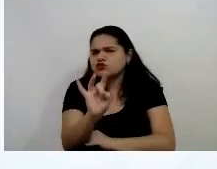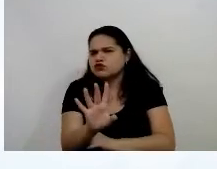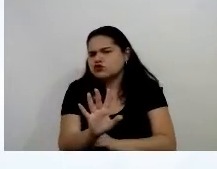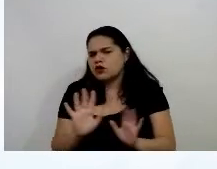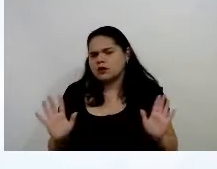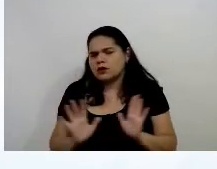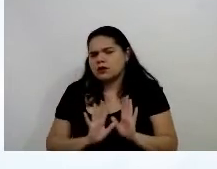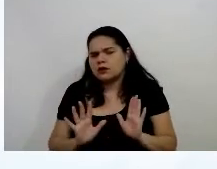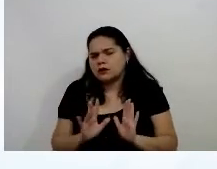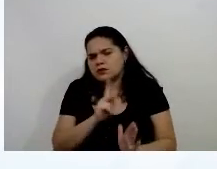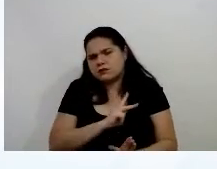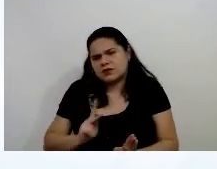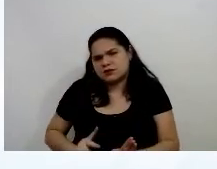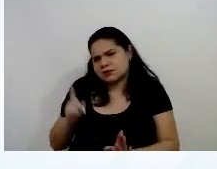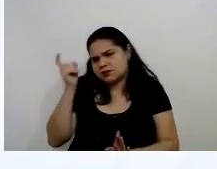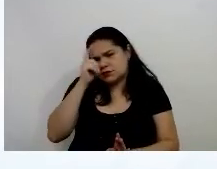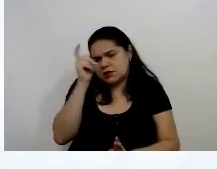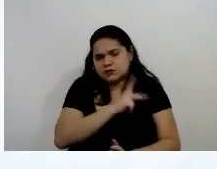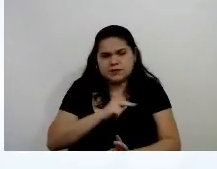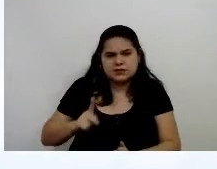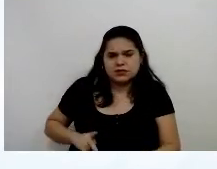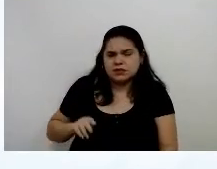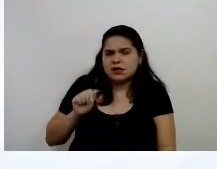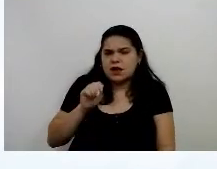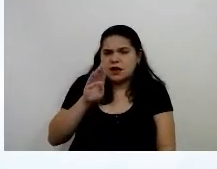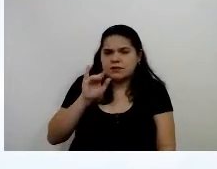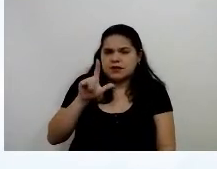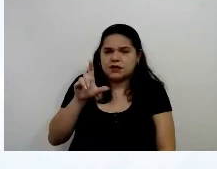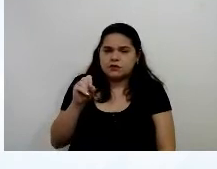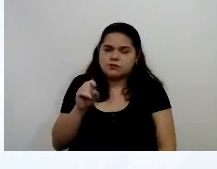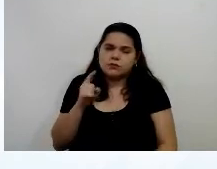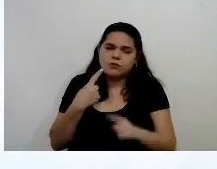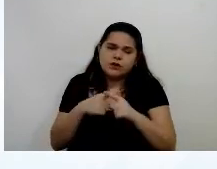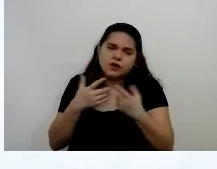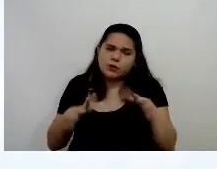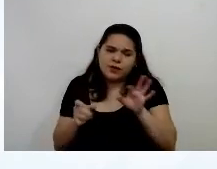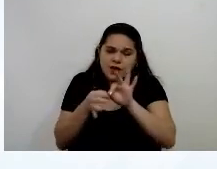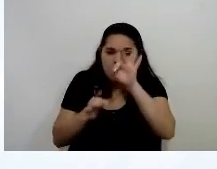presidente Abílio, pelas informações, para não tomar muito tempo.